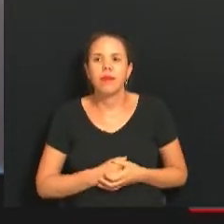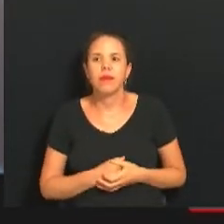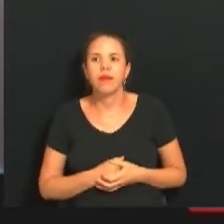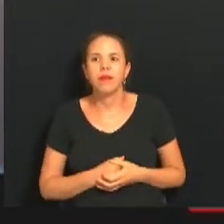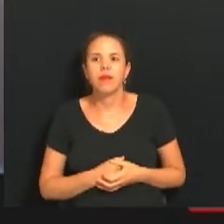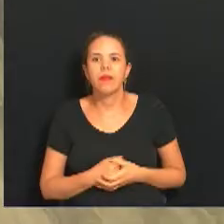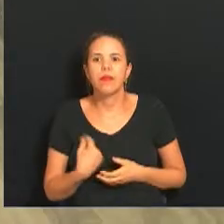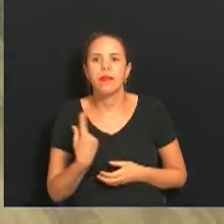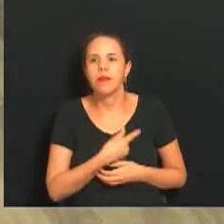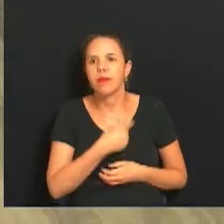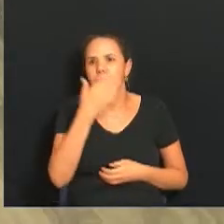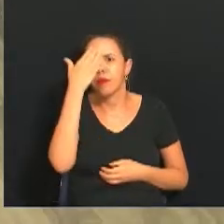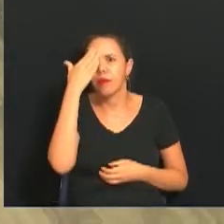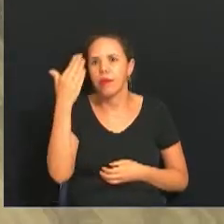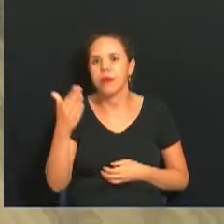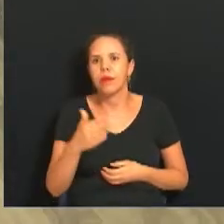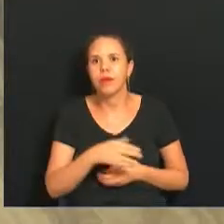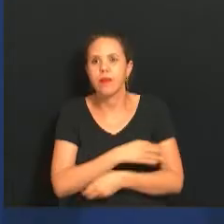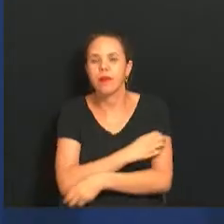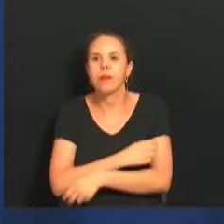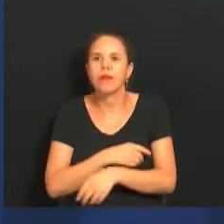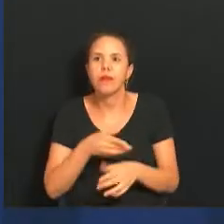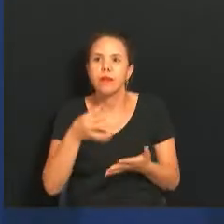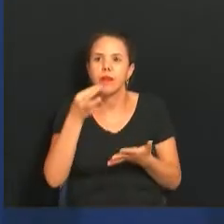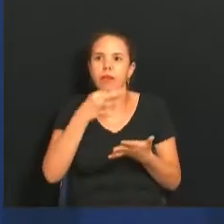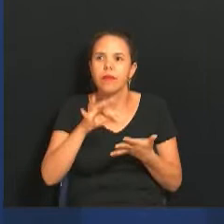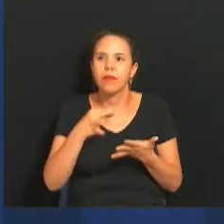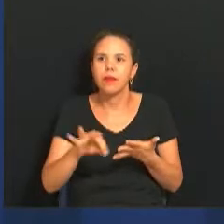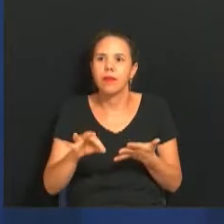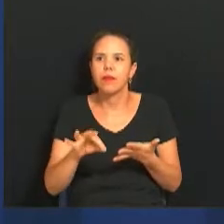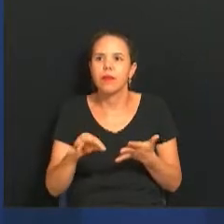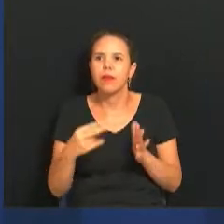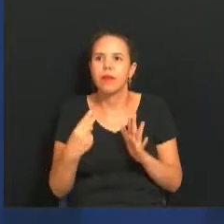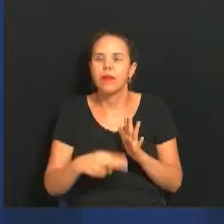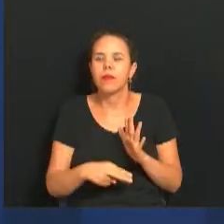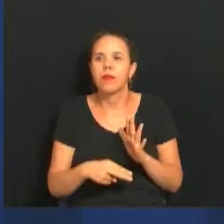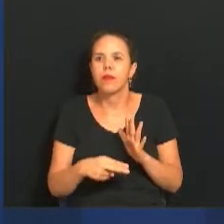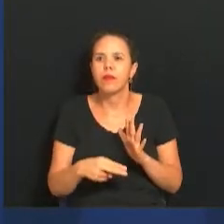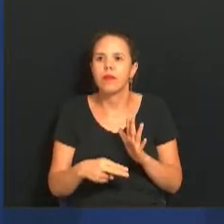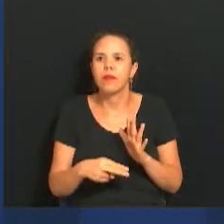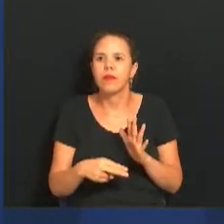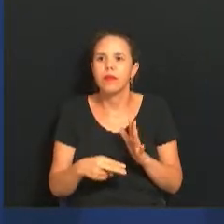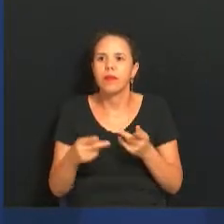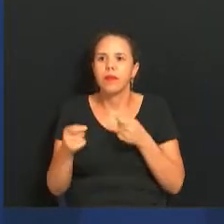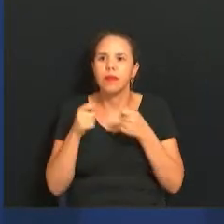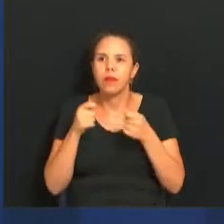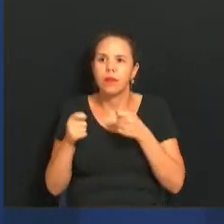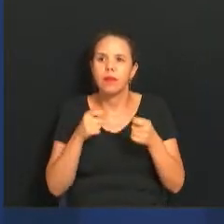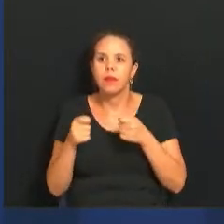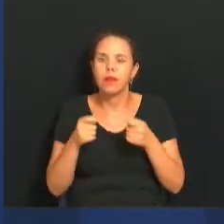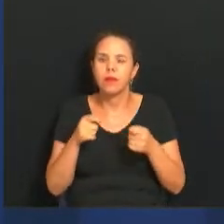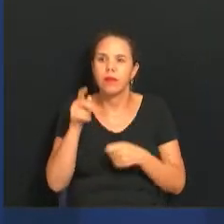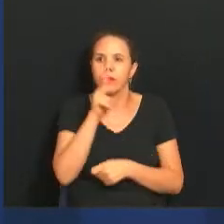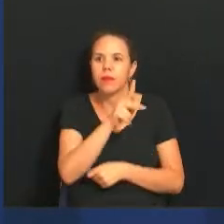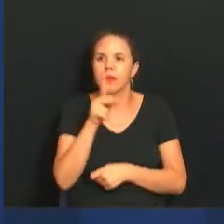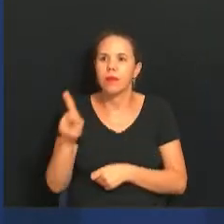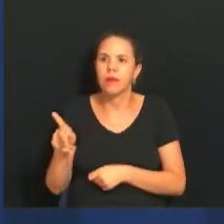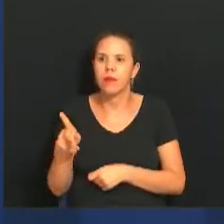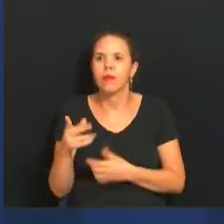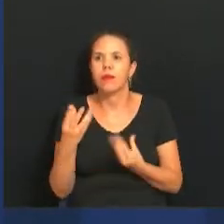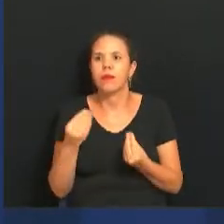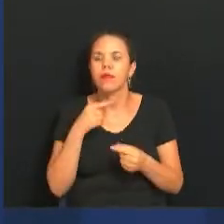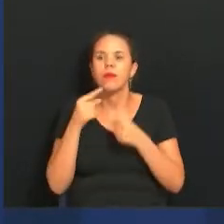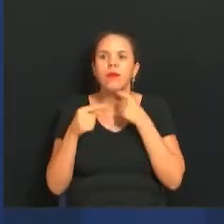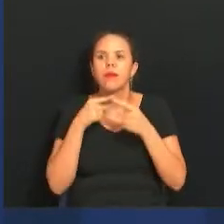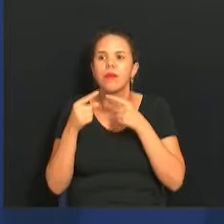Nós aqui agradecemos, então, correção feita aí do nome do nosso entrevistado. Professor, muitos